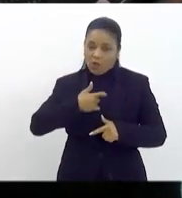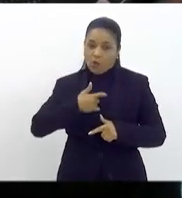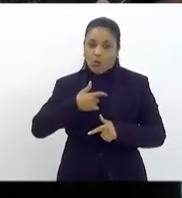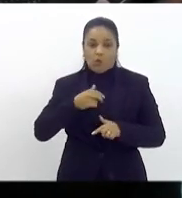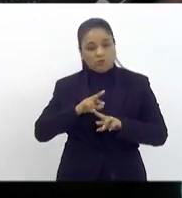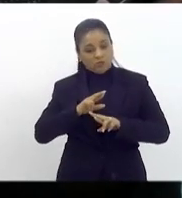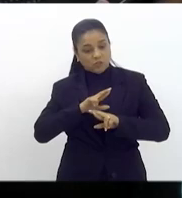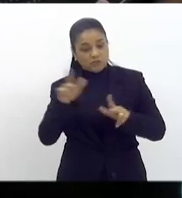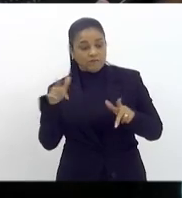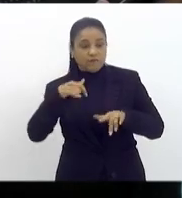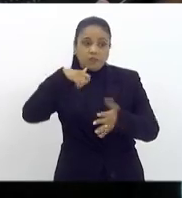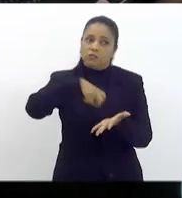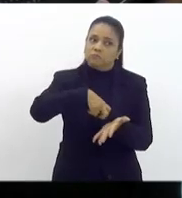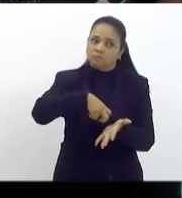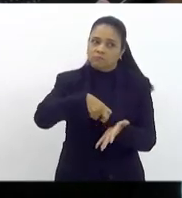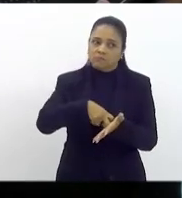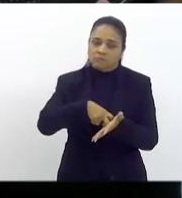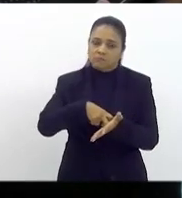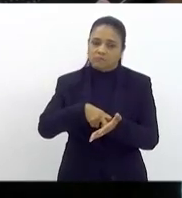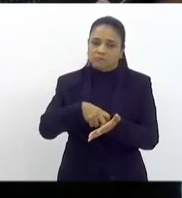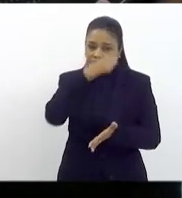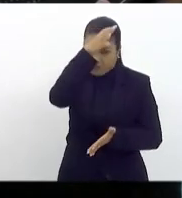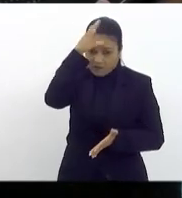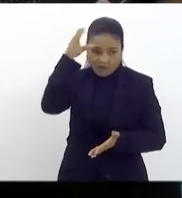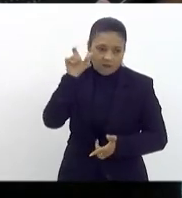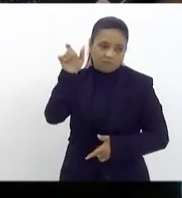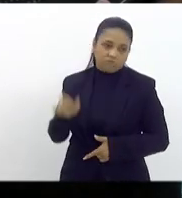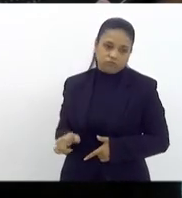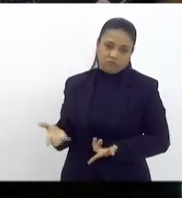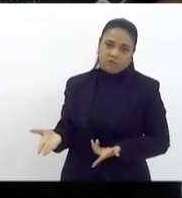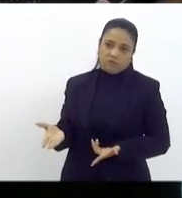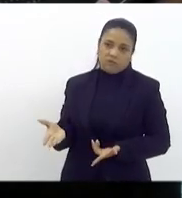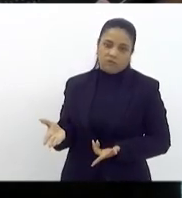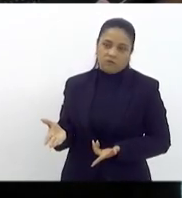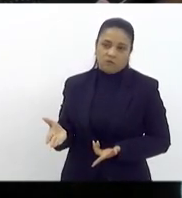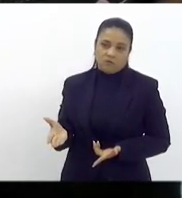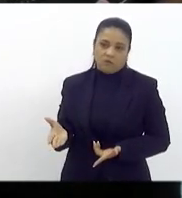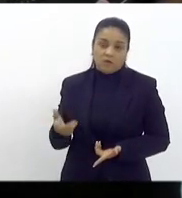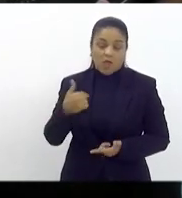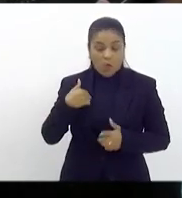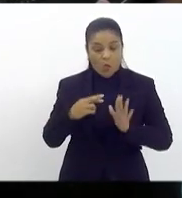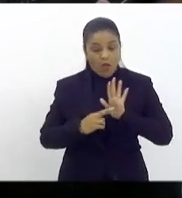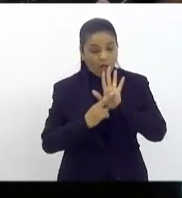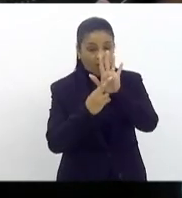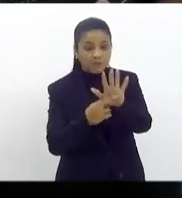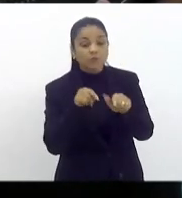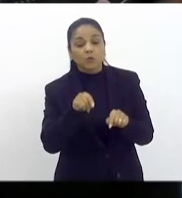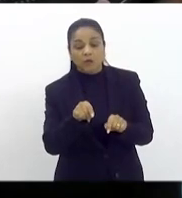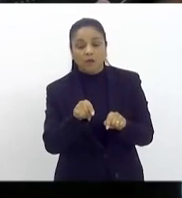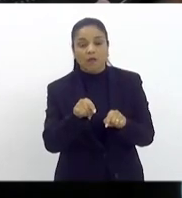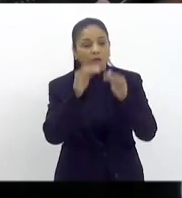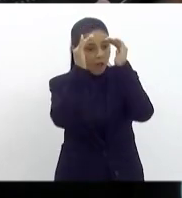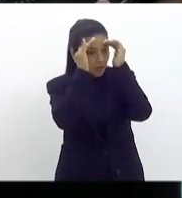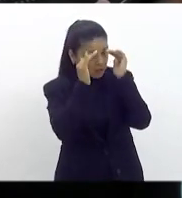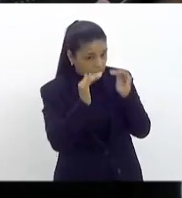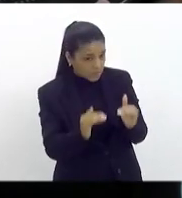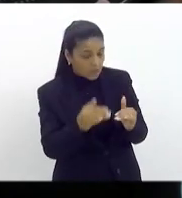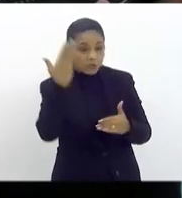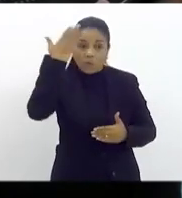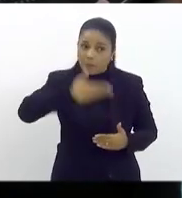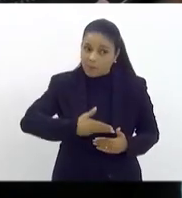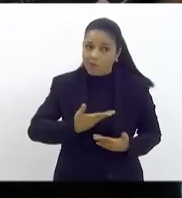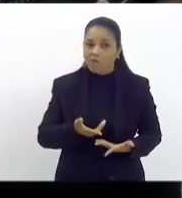com a pessoa do meu cliente, embora esteja aqui exatamente para demonstrar todo o respeito